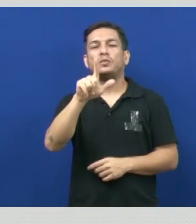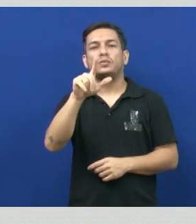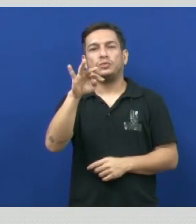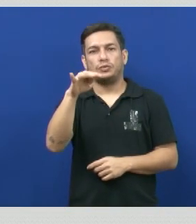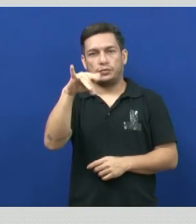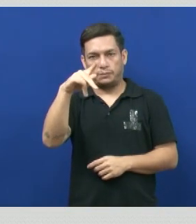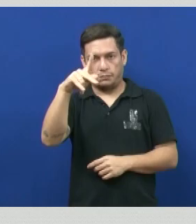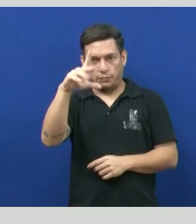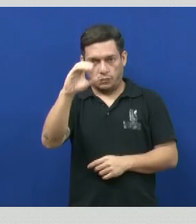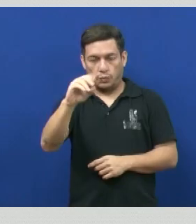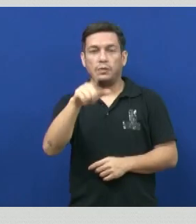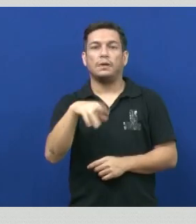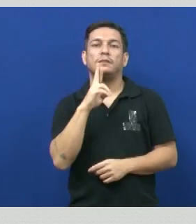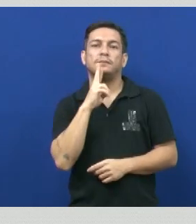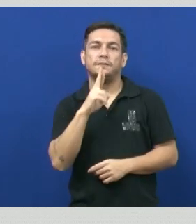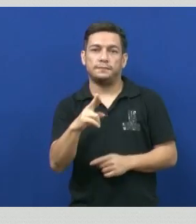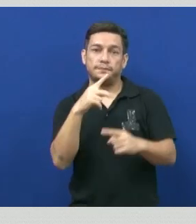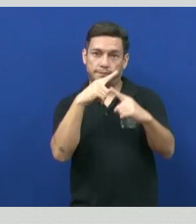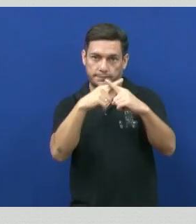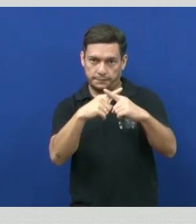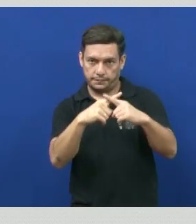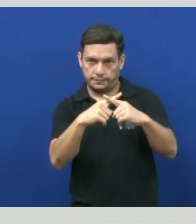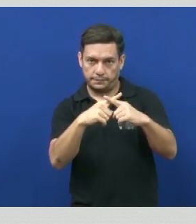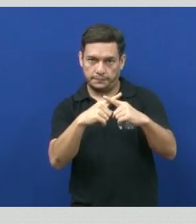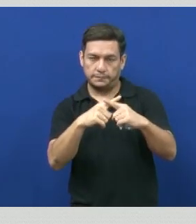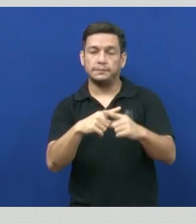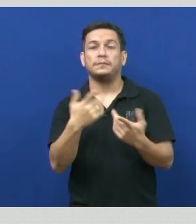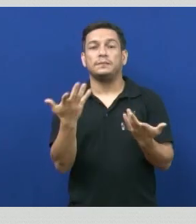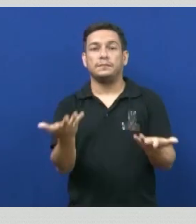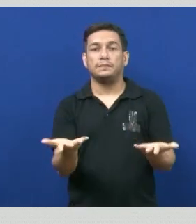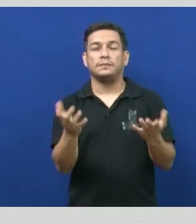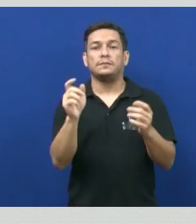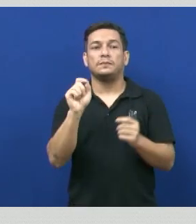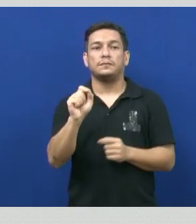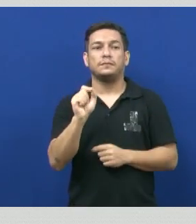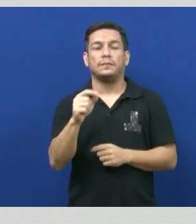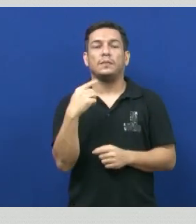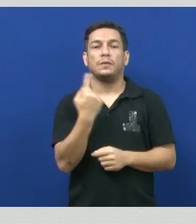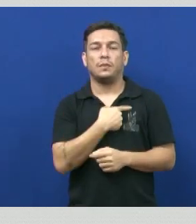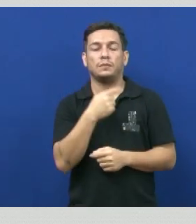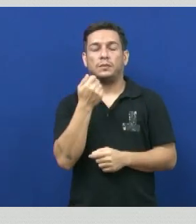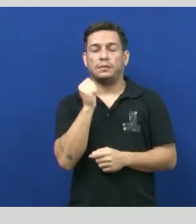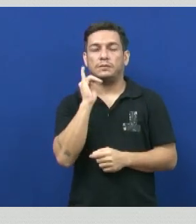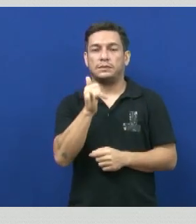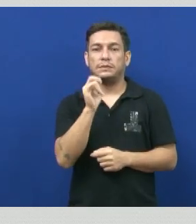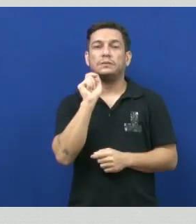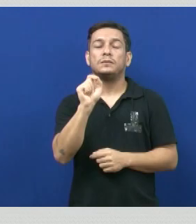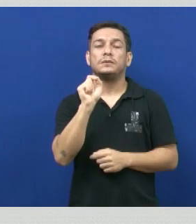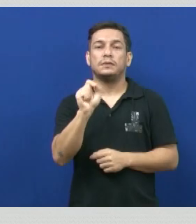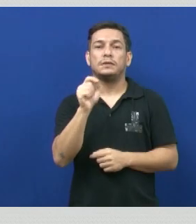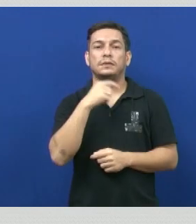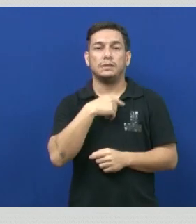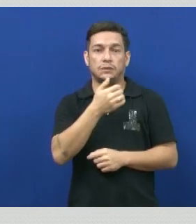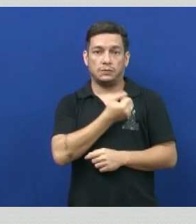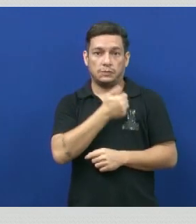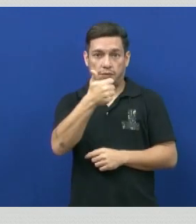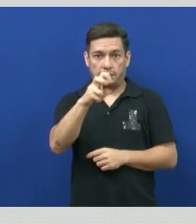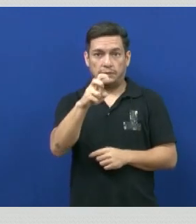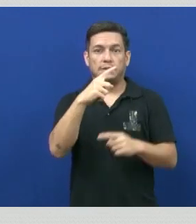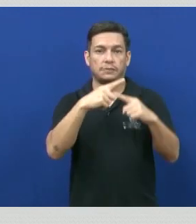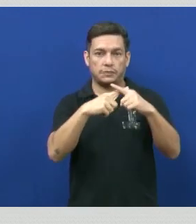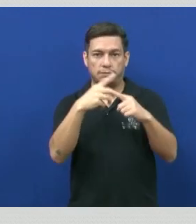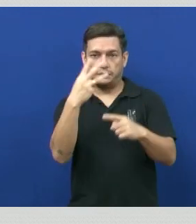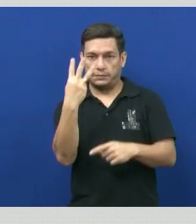O múltiplo é o resultado de uma multiplicação. Nesse caso, podemos afirmar, por exemplo, que o 15 é múltiplo